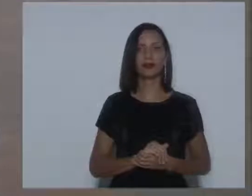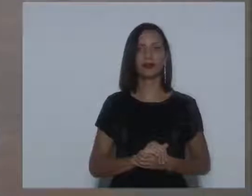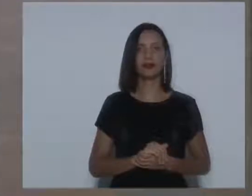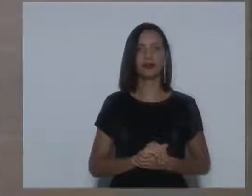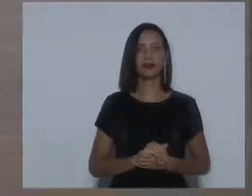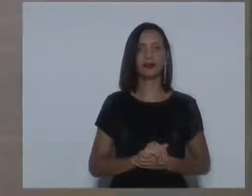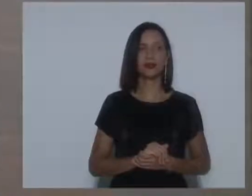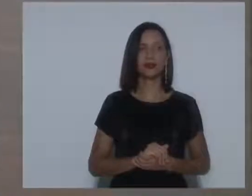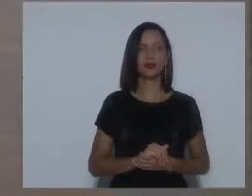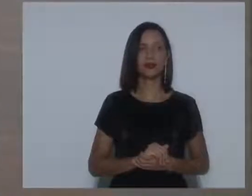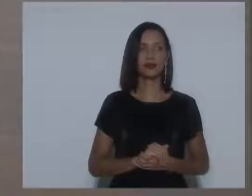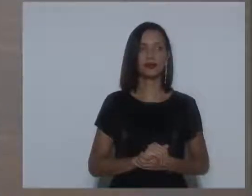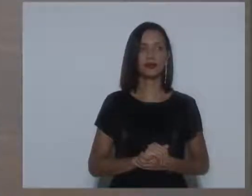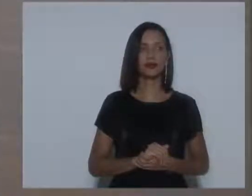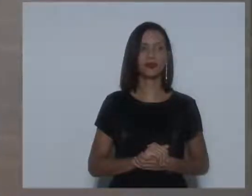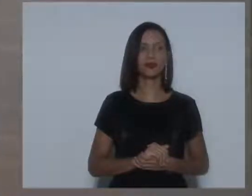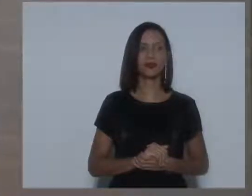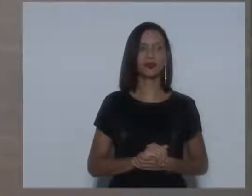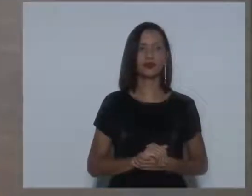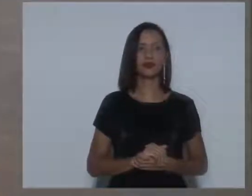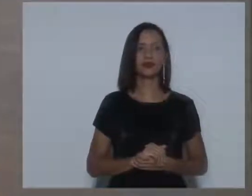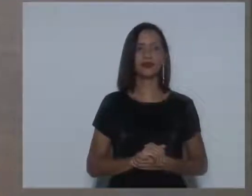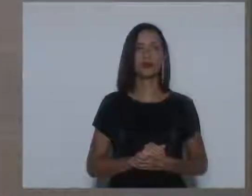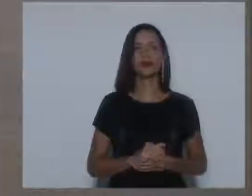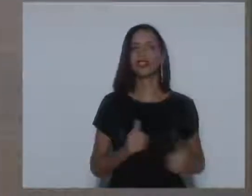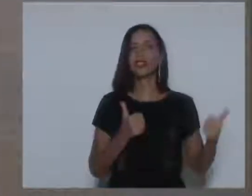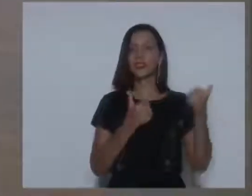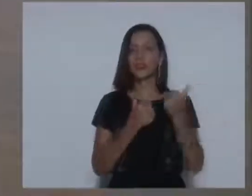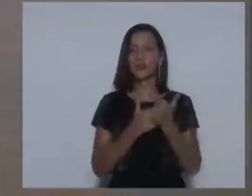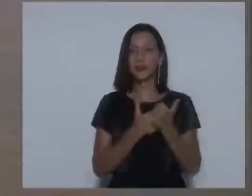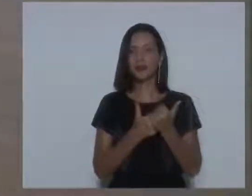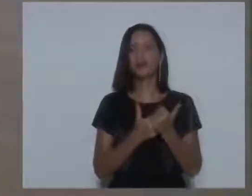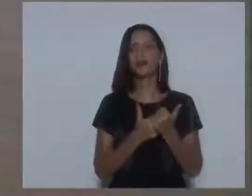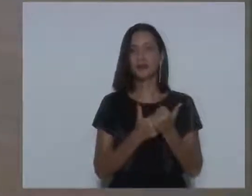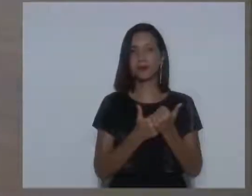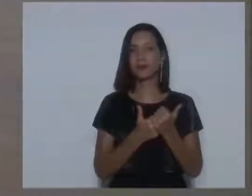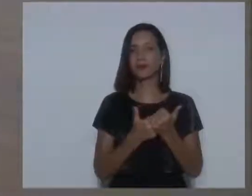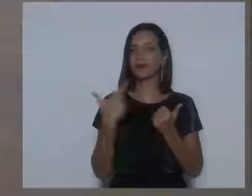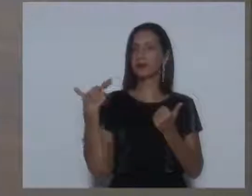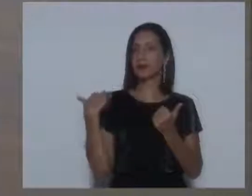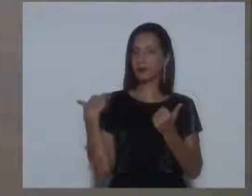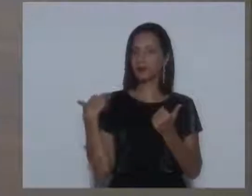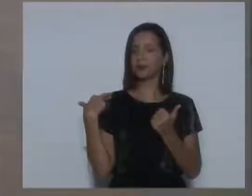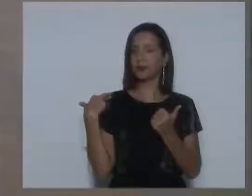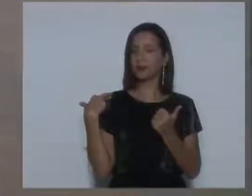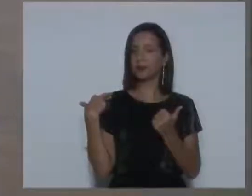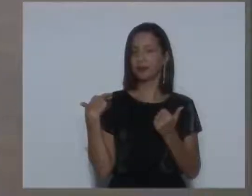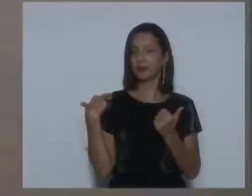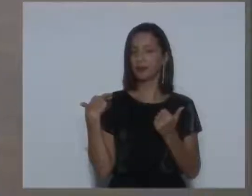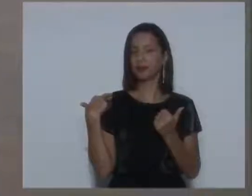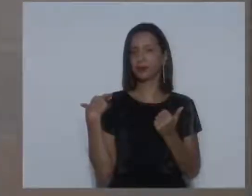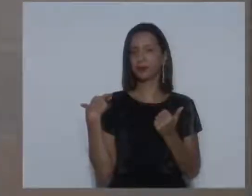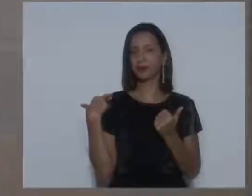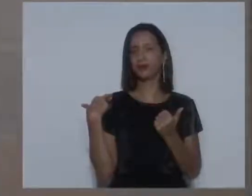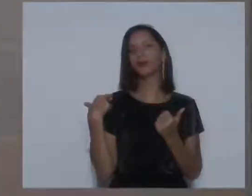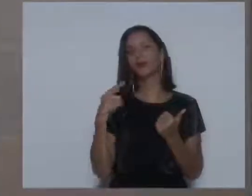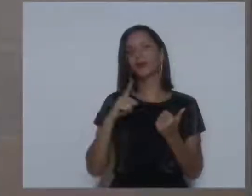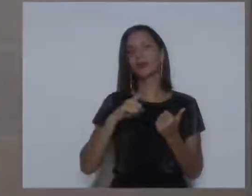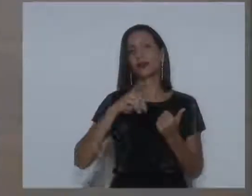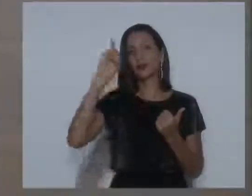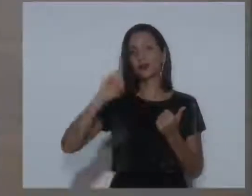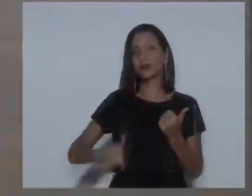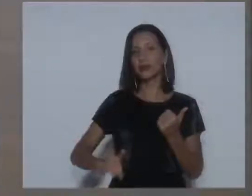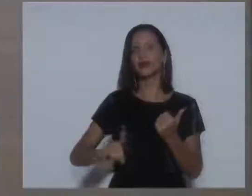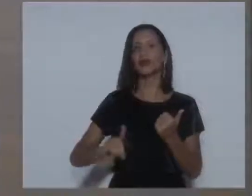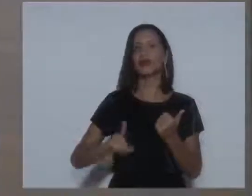autarquia, e o superintendente, os técnicos, nos disseram que houve uma adaptação por conta do final do